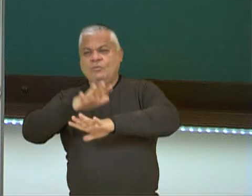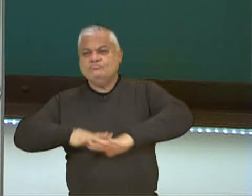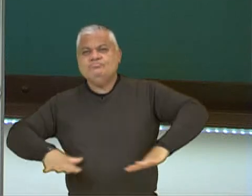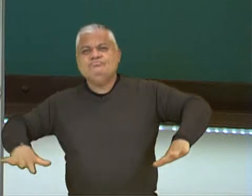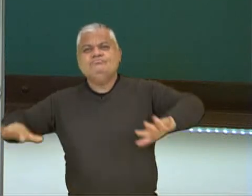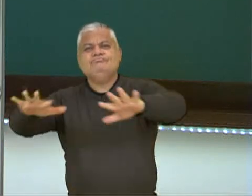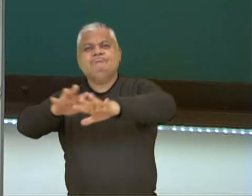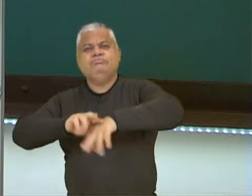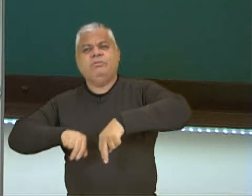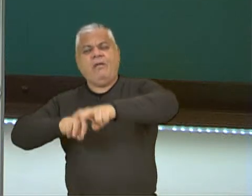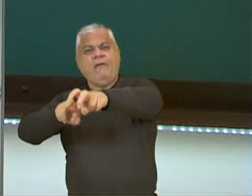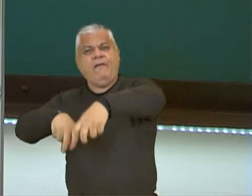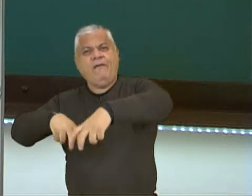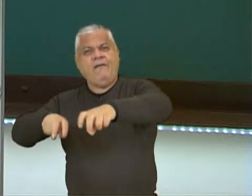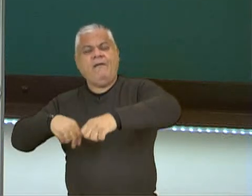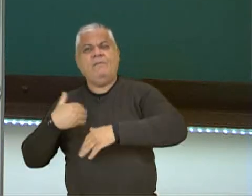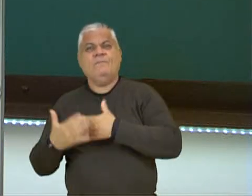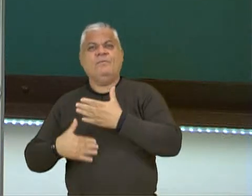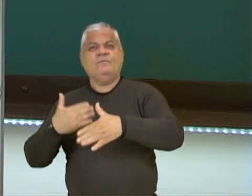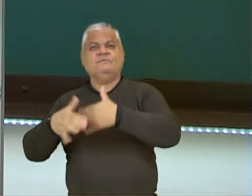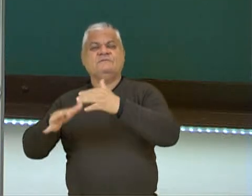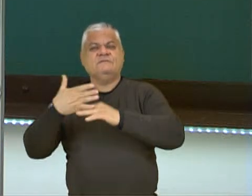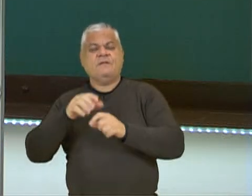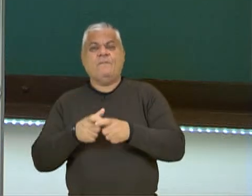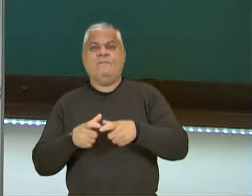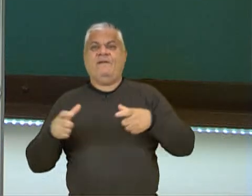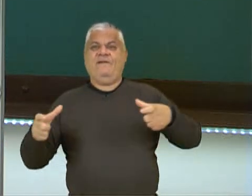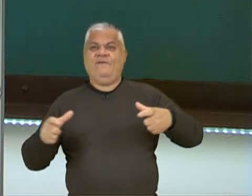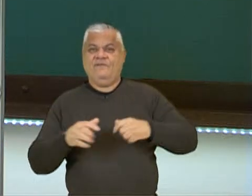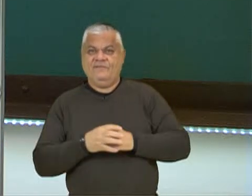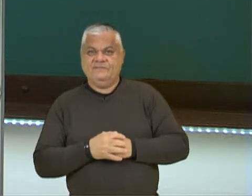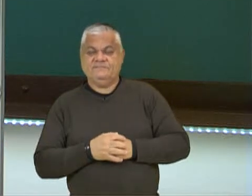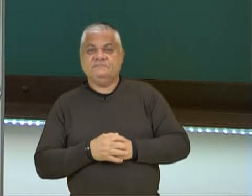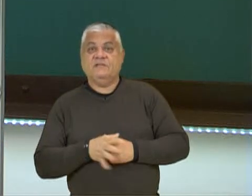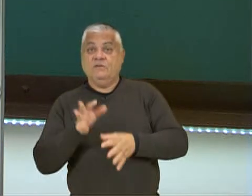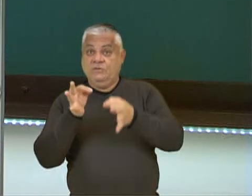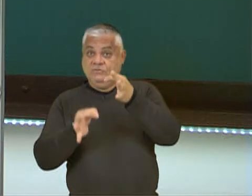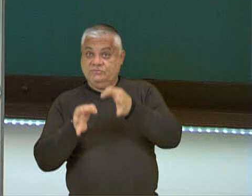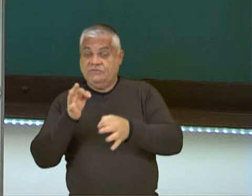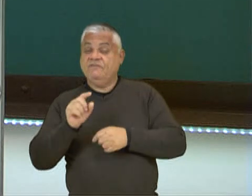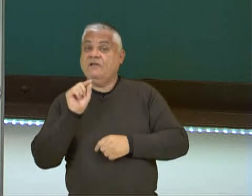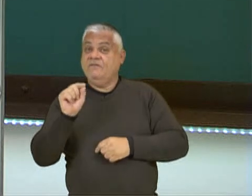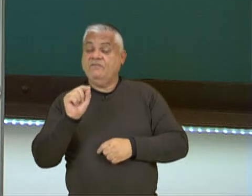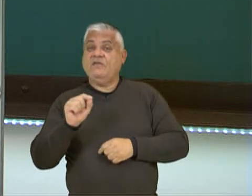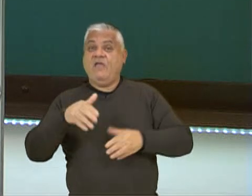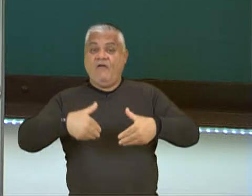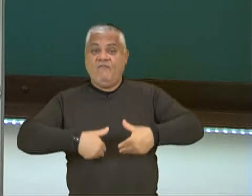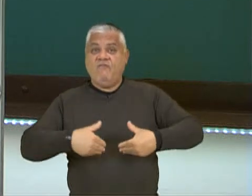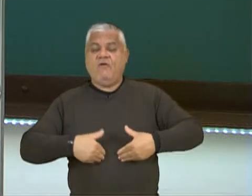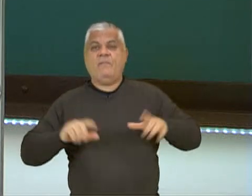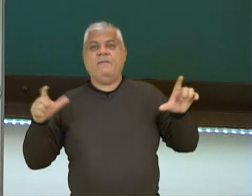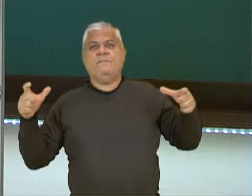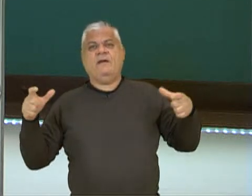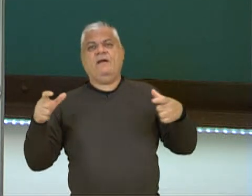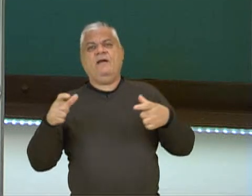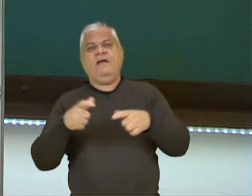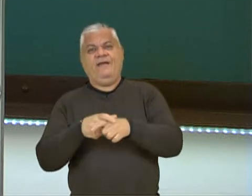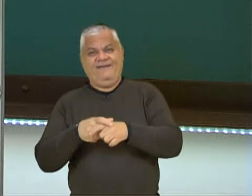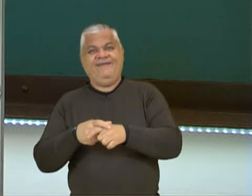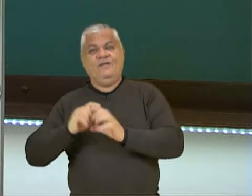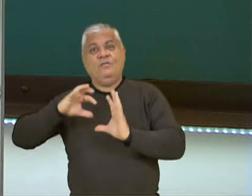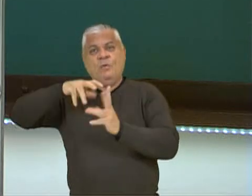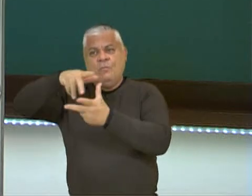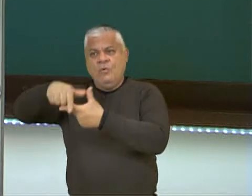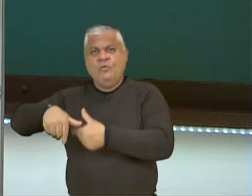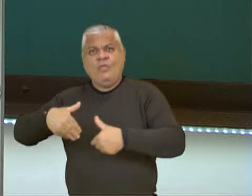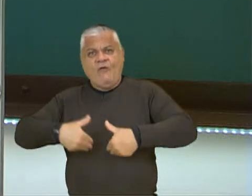ter uma produtividade maior também, né? Justificavam que isso acabaria com a fome no mundo. Então, a ideia era